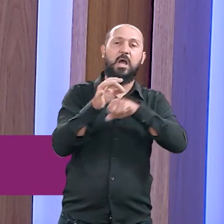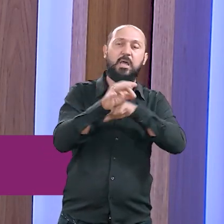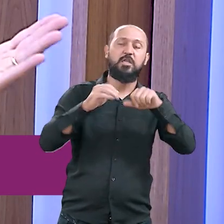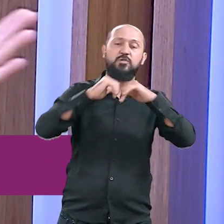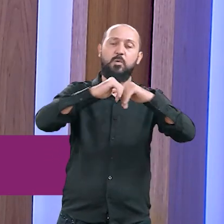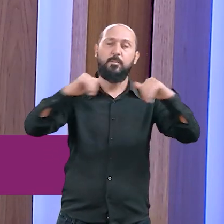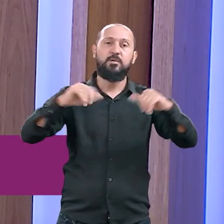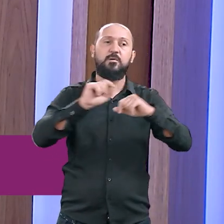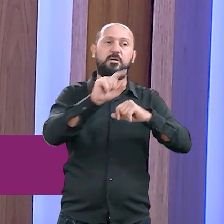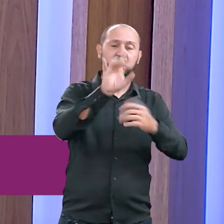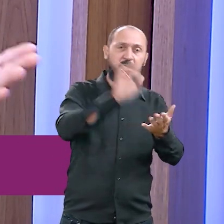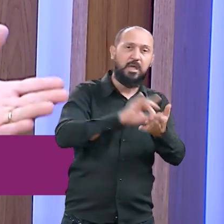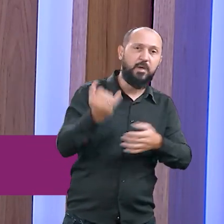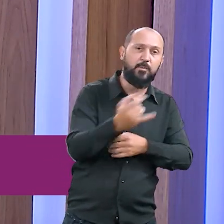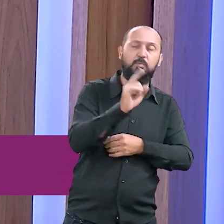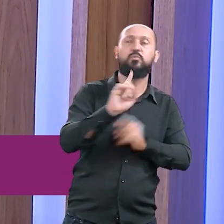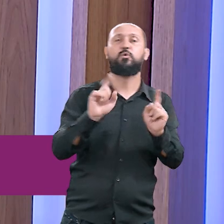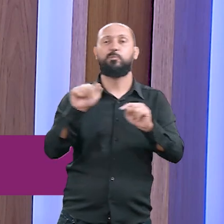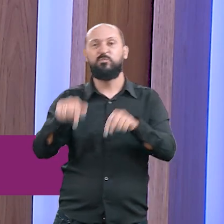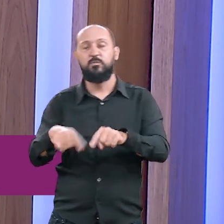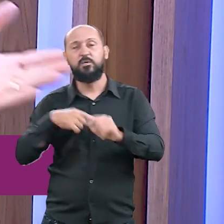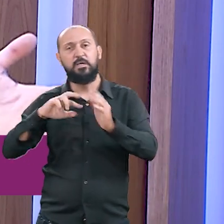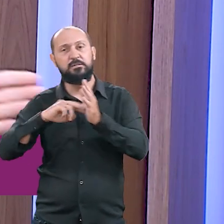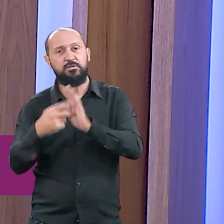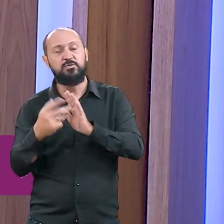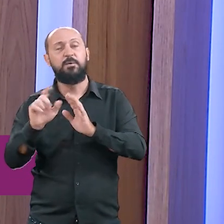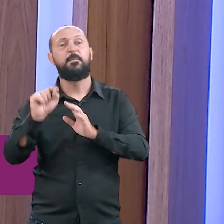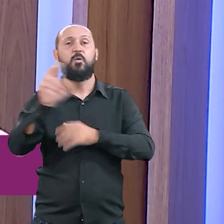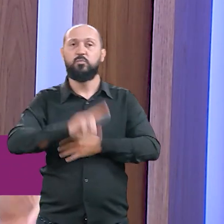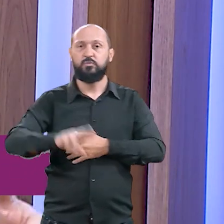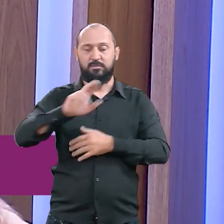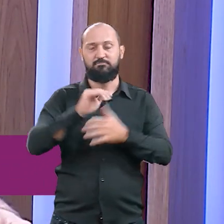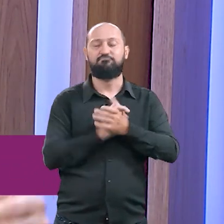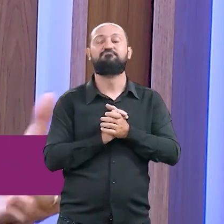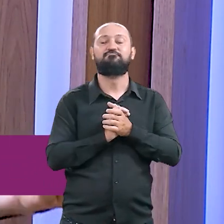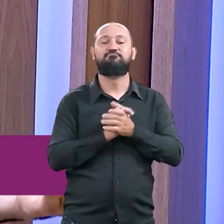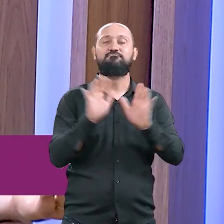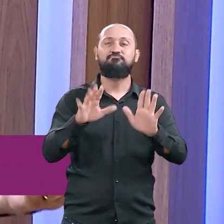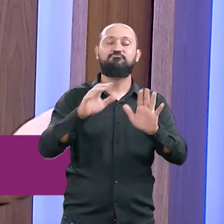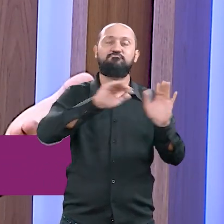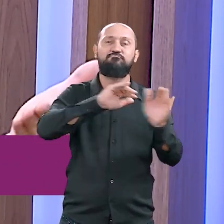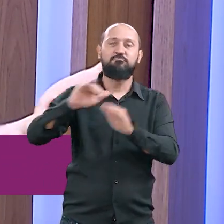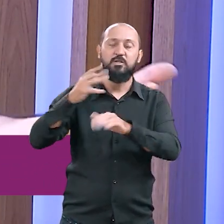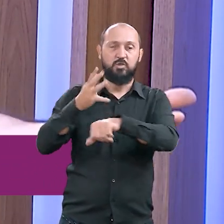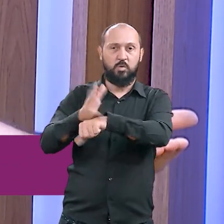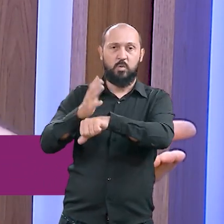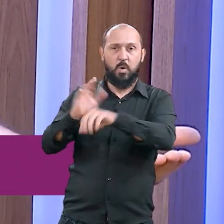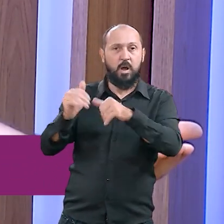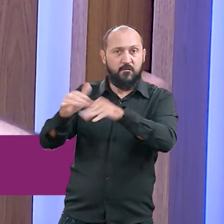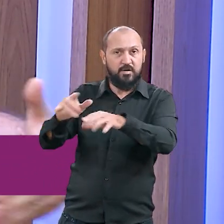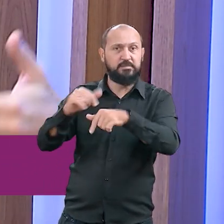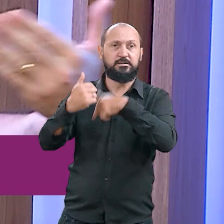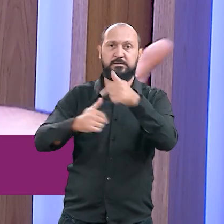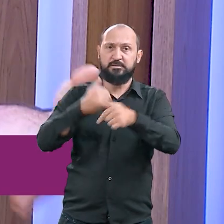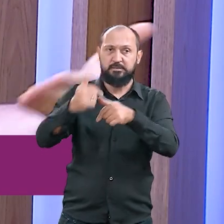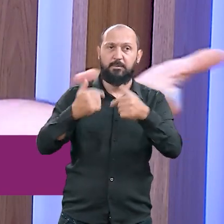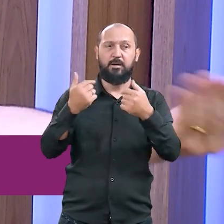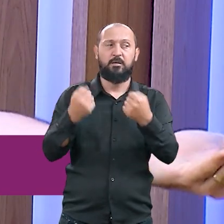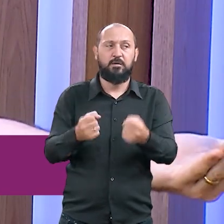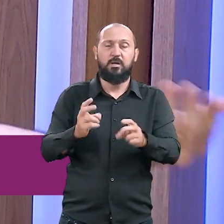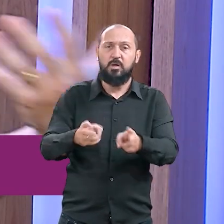gente, se tem uma habilidade que o ser humano é muito bom, é ter uma moral que é própria, né? A gente tem uma bússola moral, cada